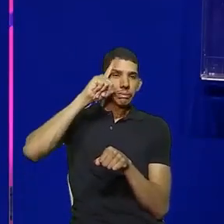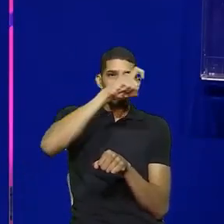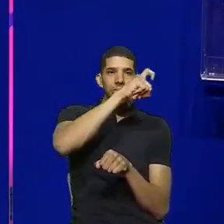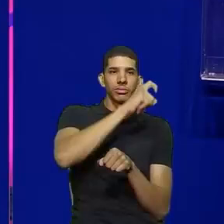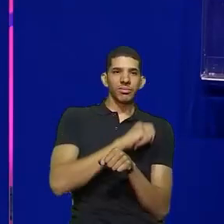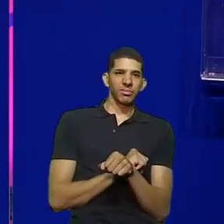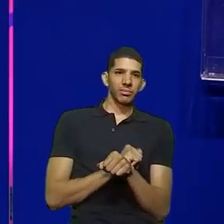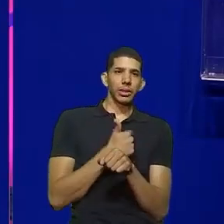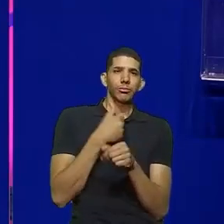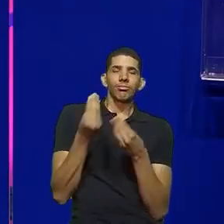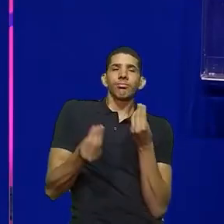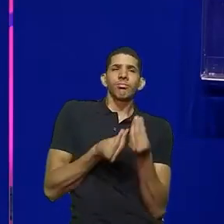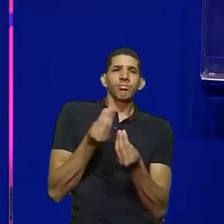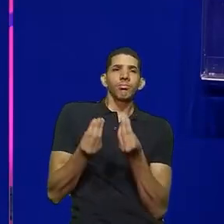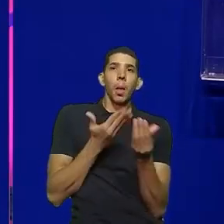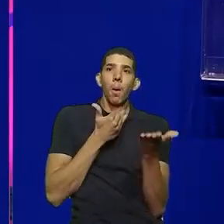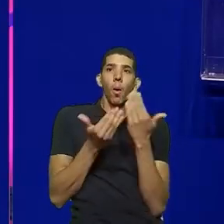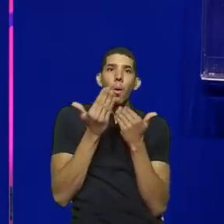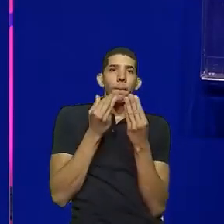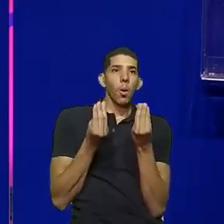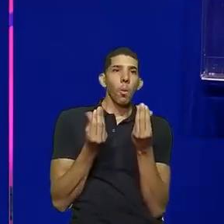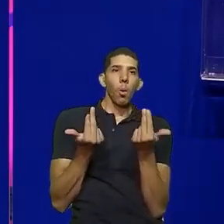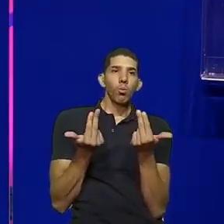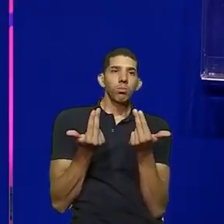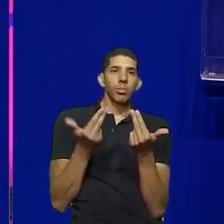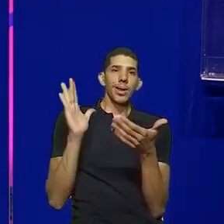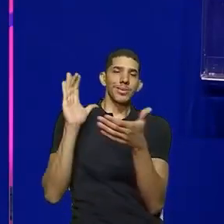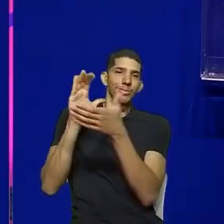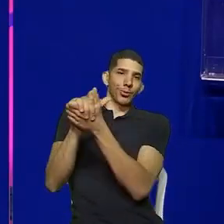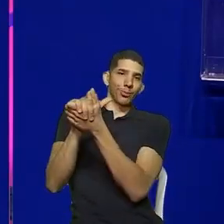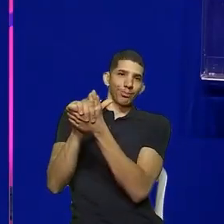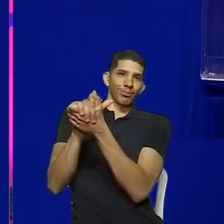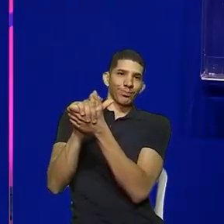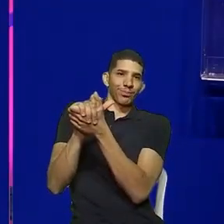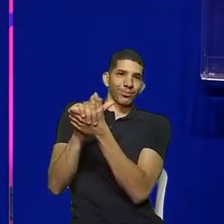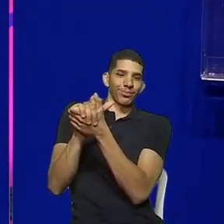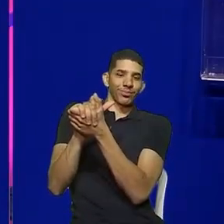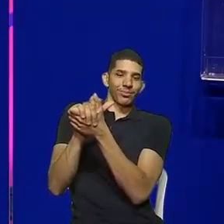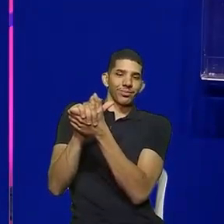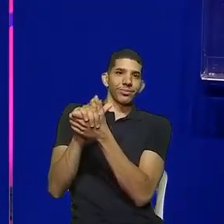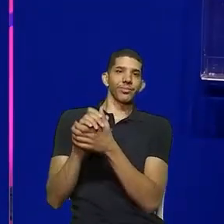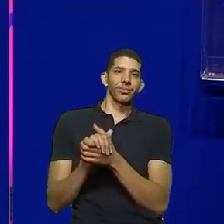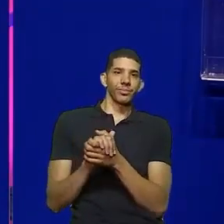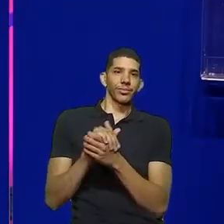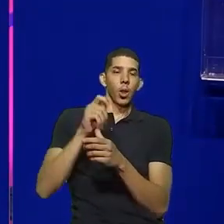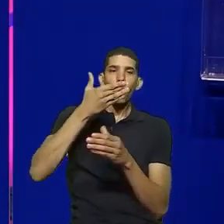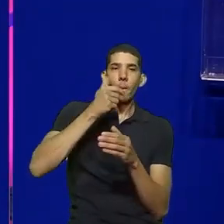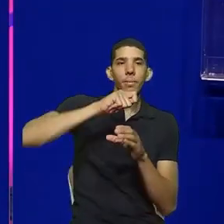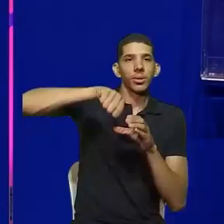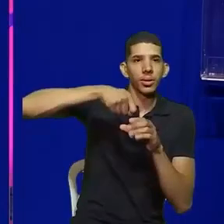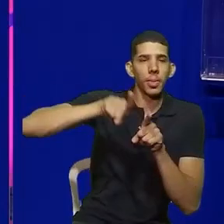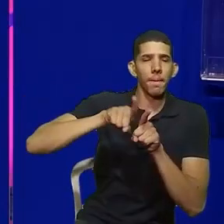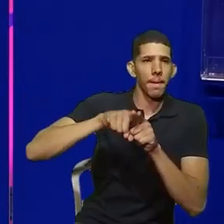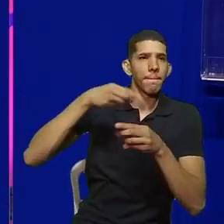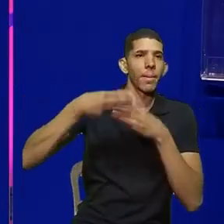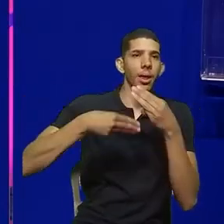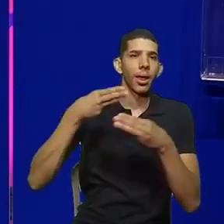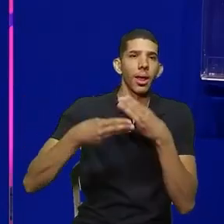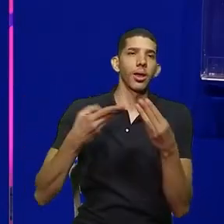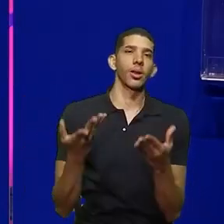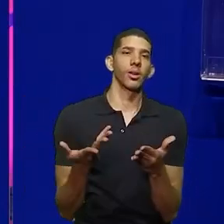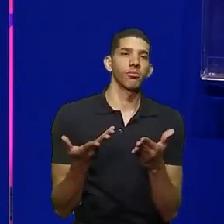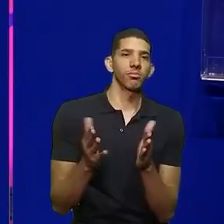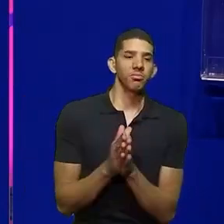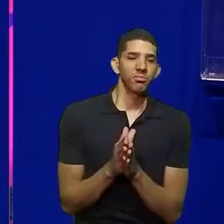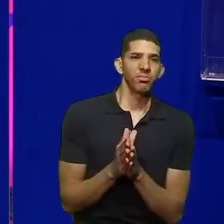tinha comida igual casamento, né? Aí era tutu, macarronada, aquela coisa toda, muita. E todo mundo